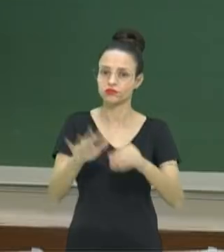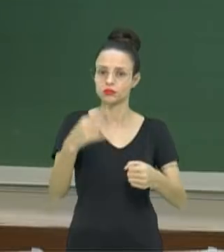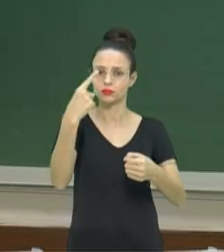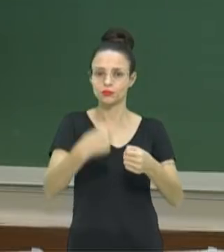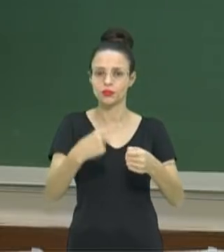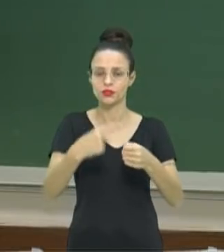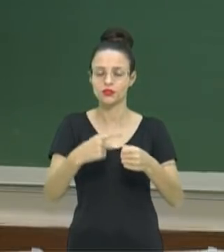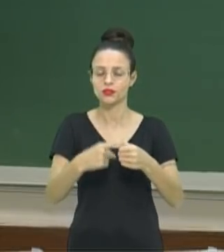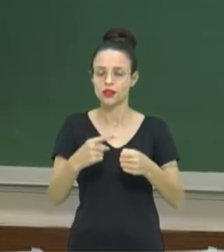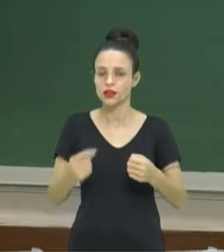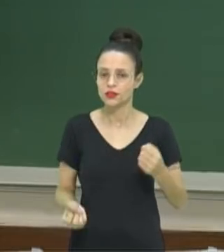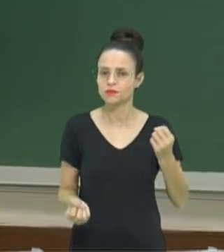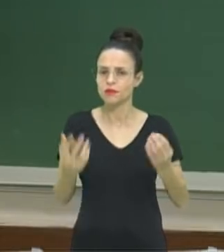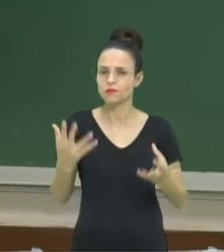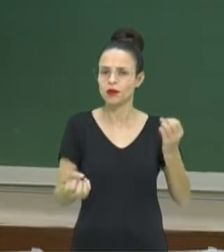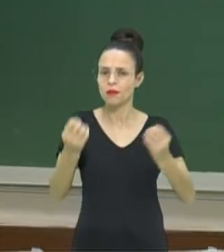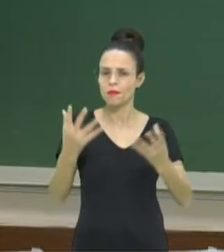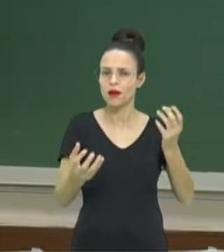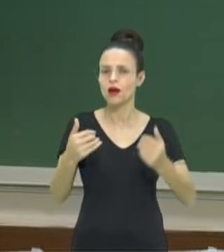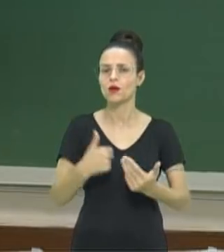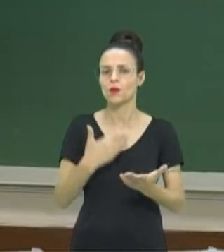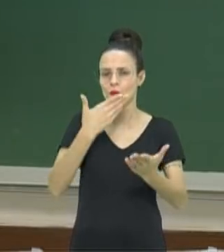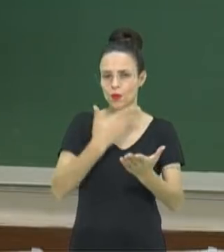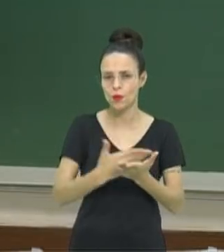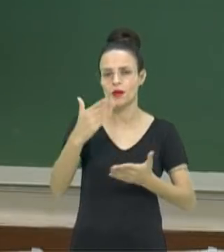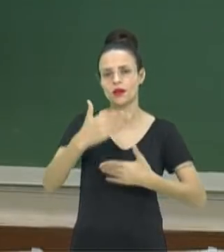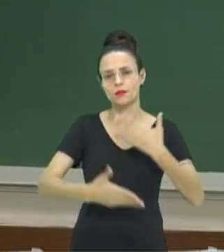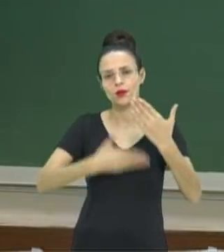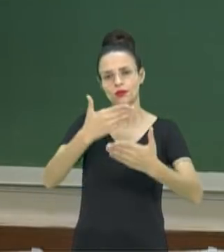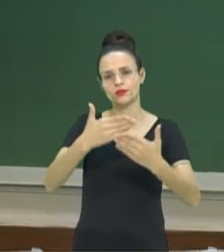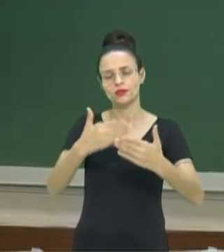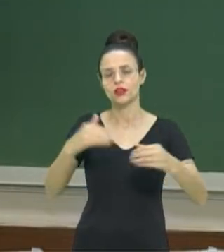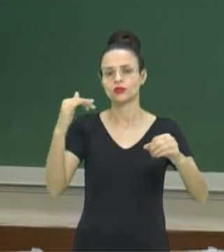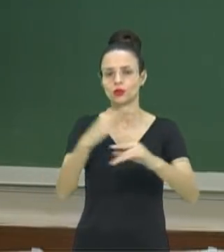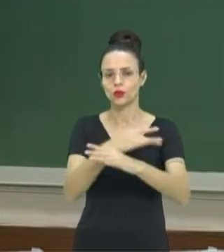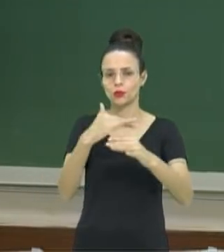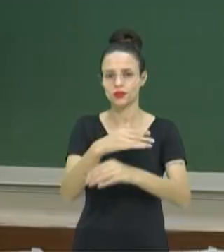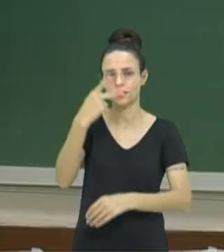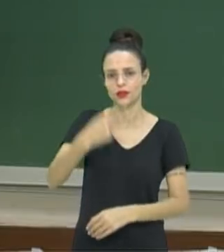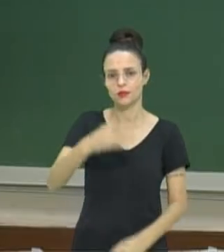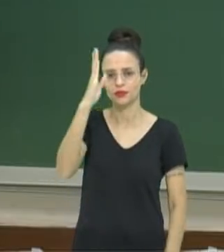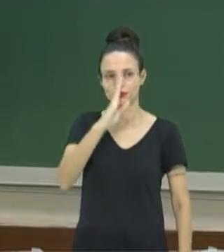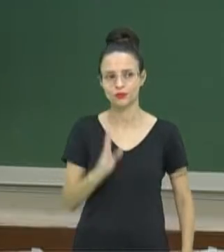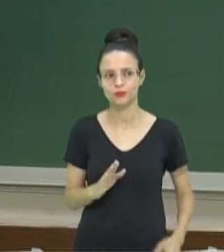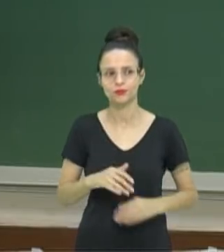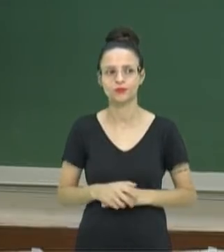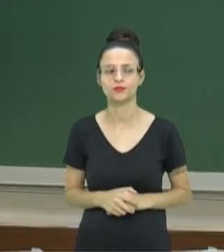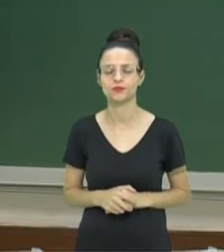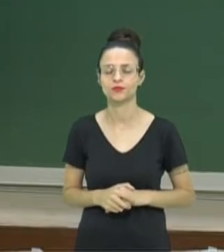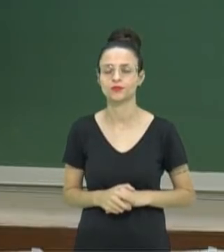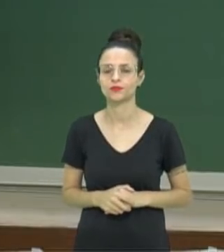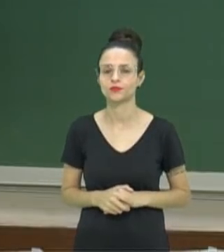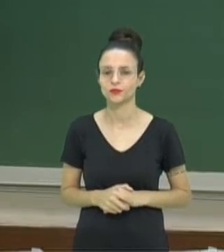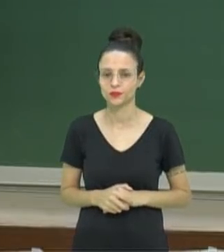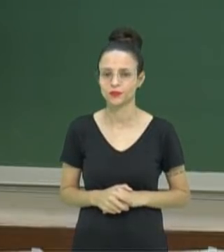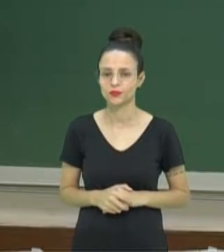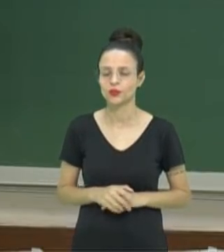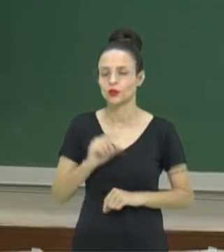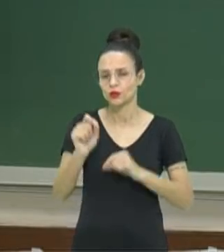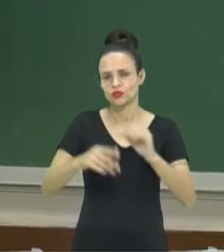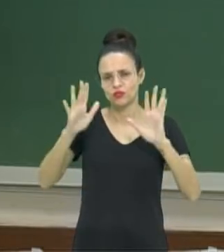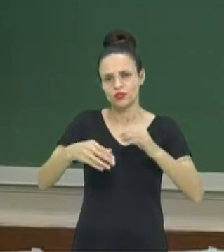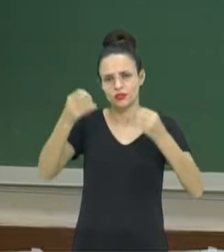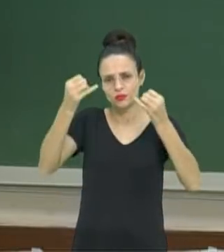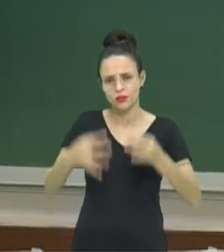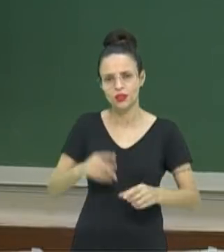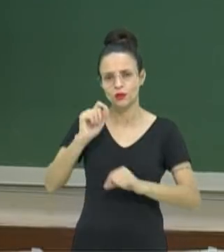faz acontecer de forma intensa o processo de urbanização no Brasil, certo? E aí os fatores que eu já falei para